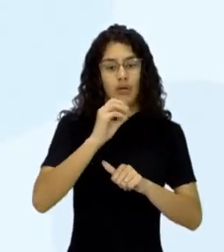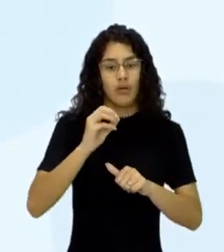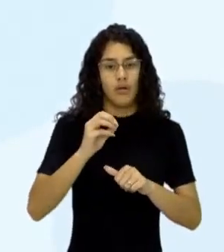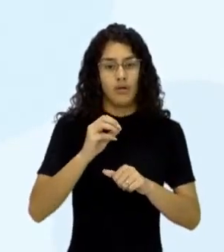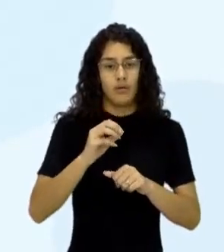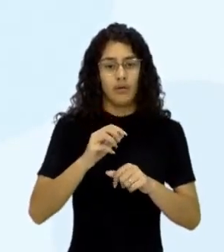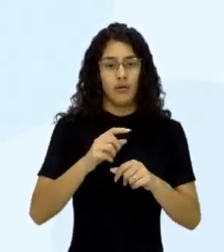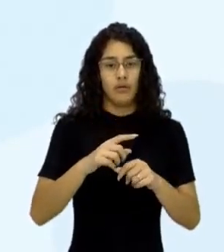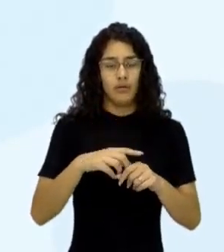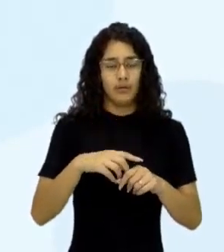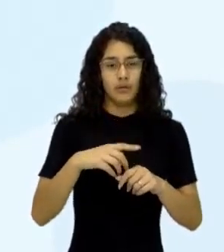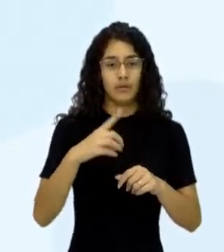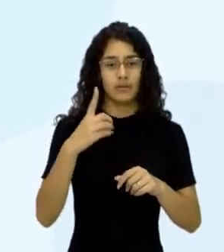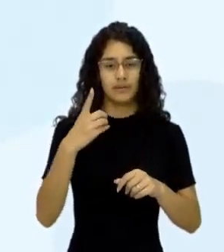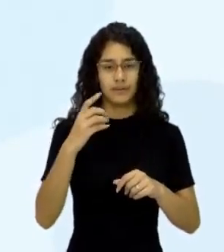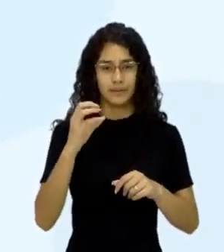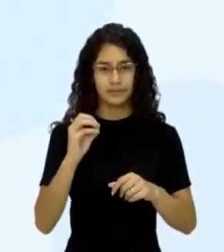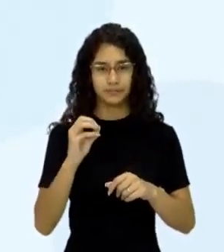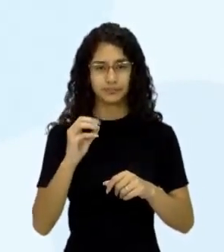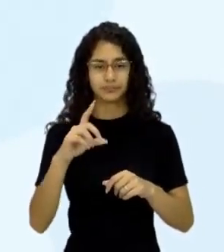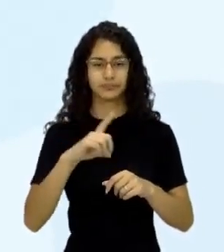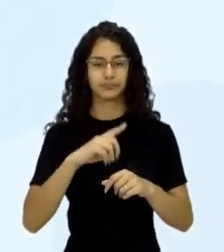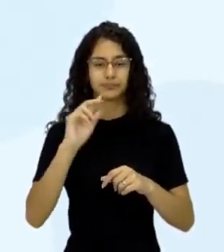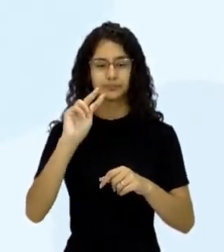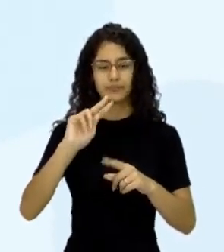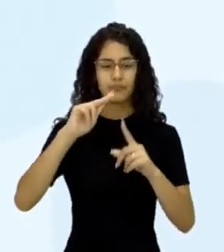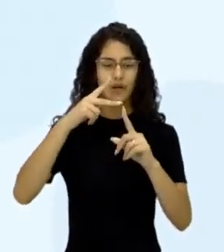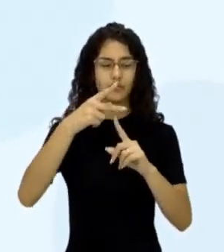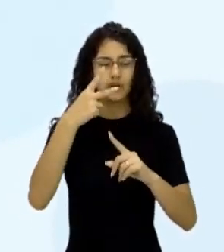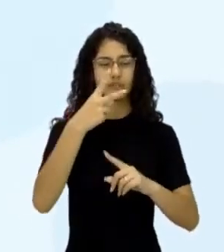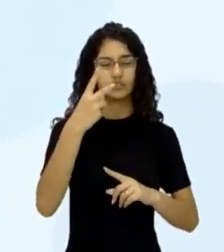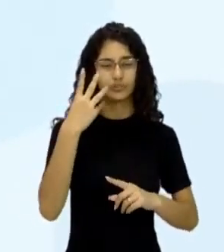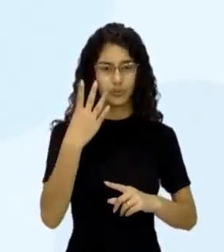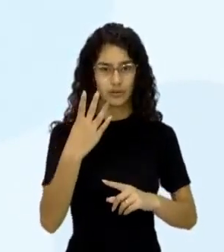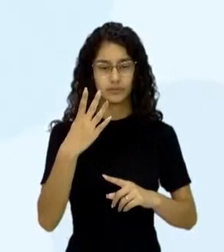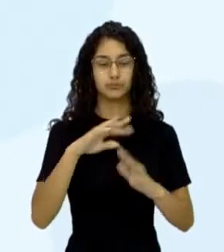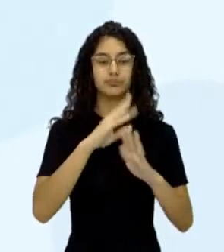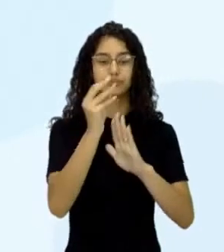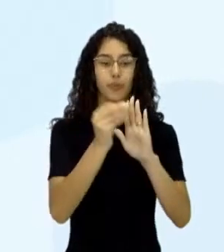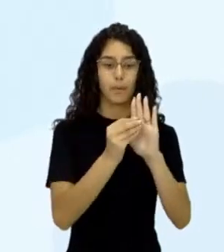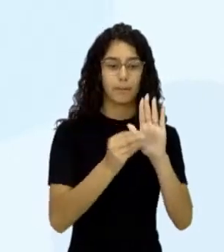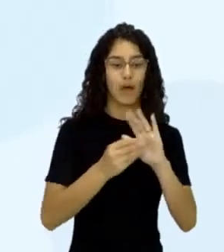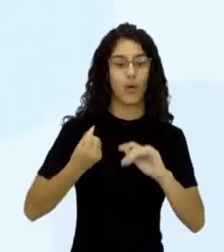uma potência, ó, um expoente elevado a 24. Então, você copia o